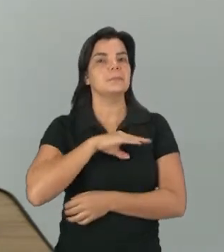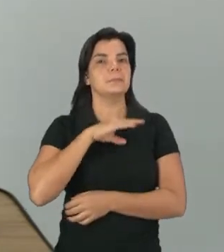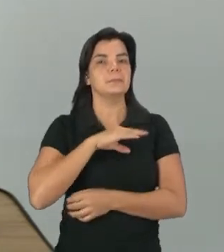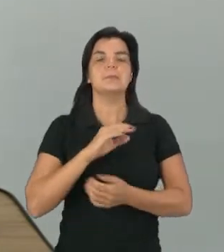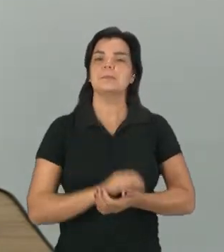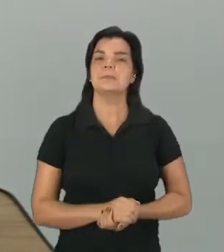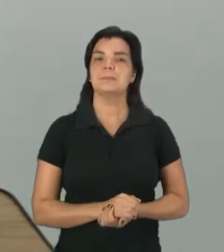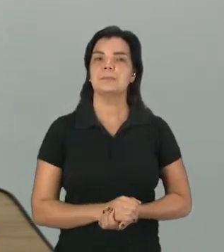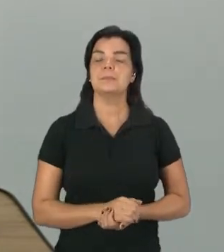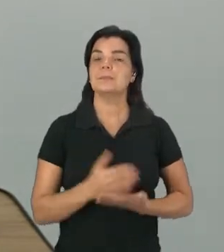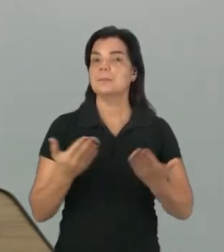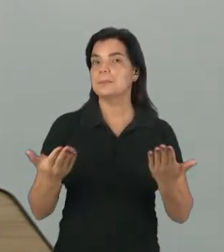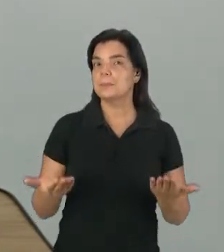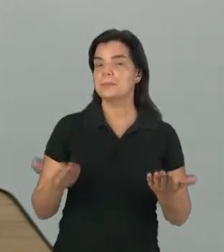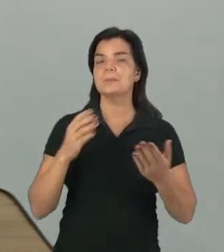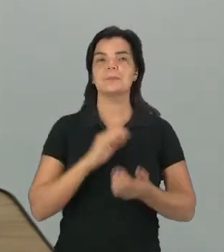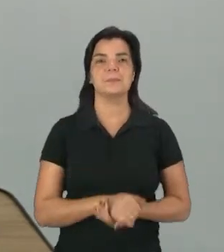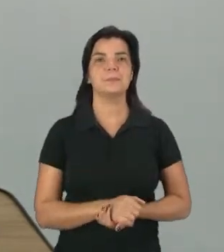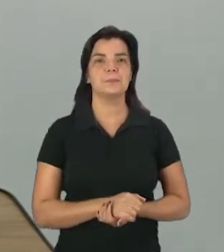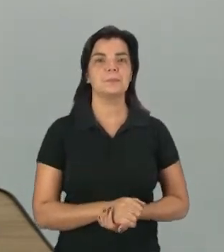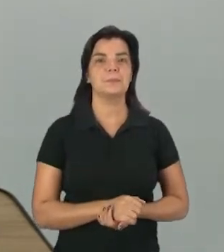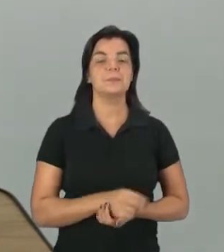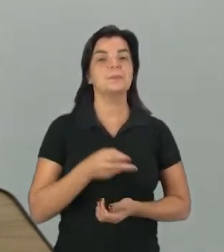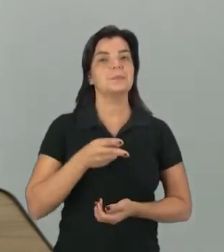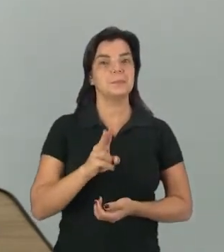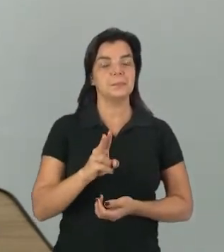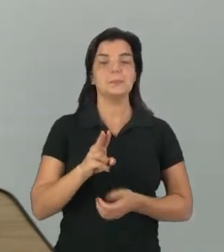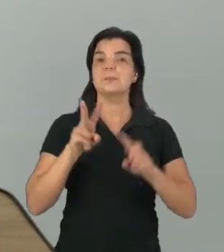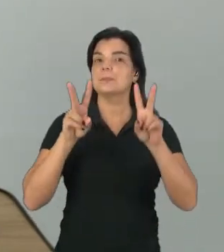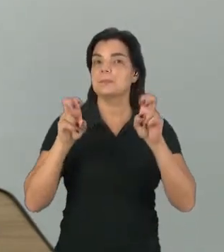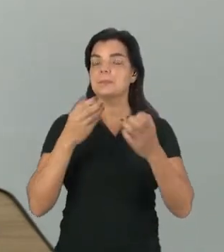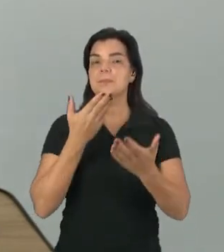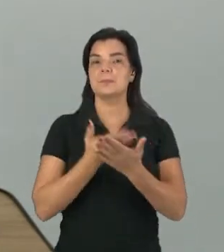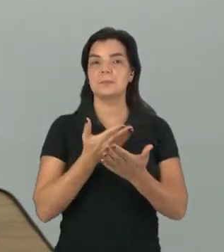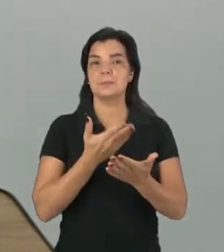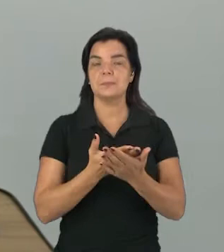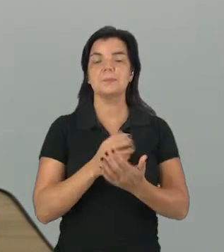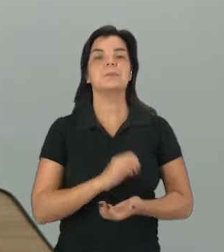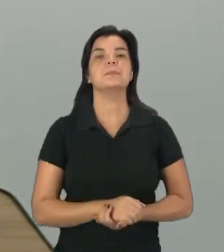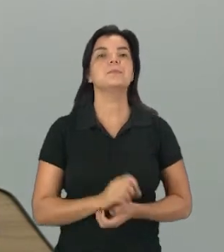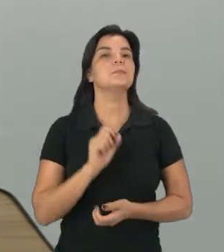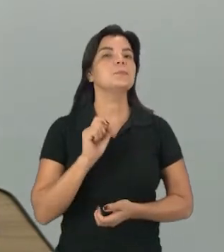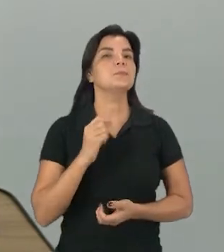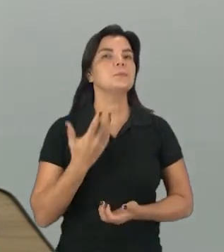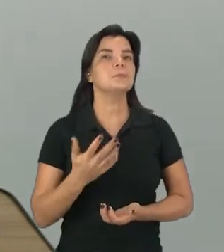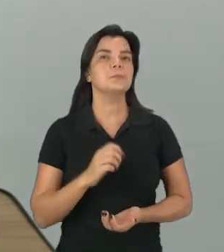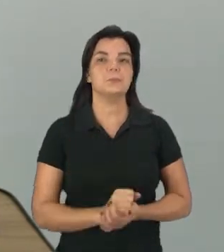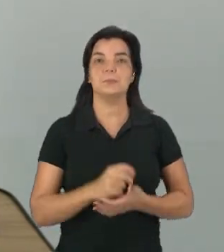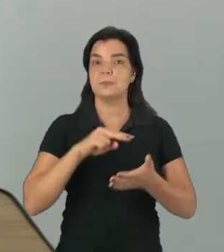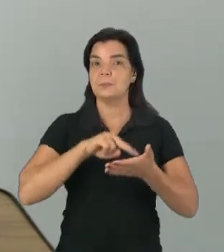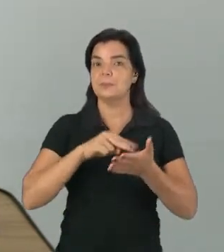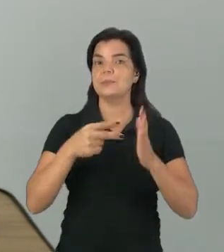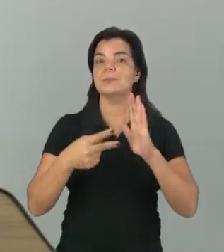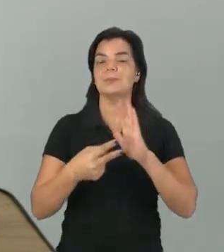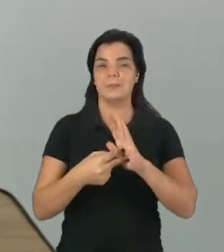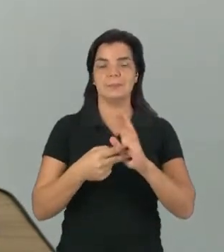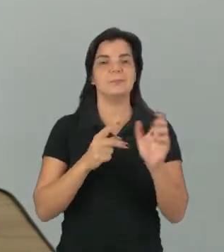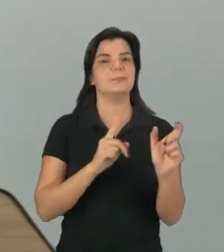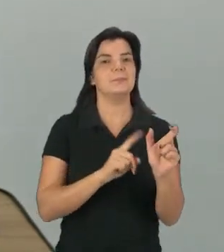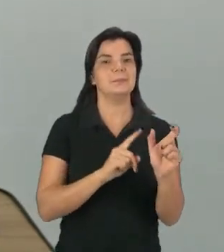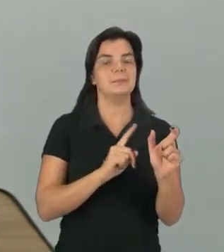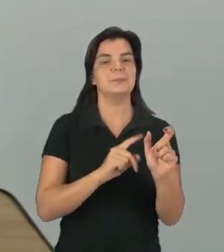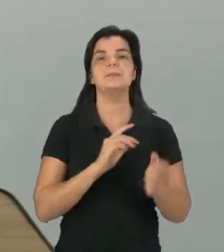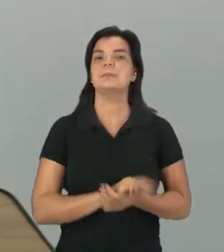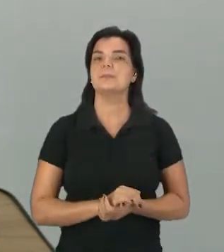portuguesa. A nossa aventura de hoje será a continuidade do assunto que estávamos estudando sobre sentido e significado